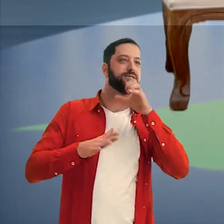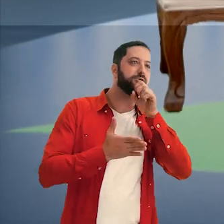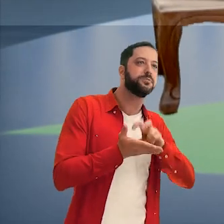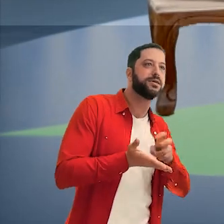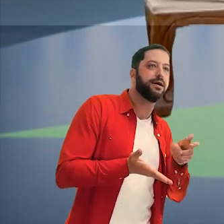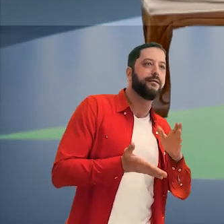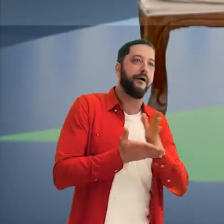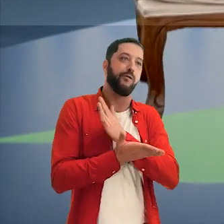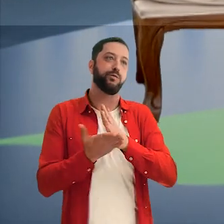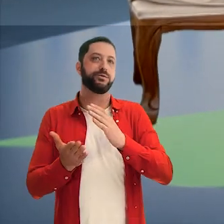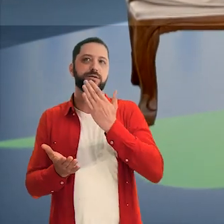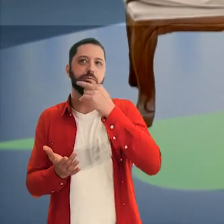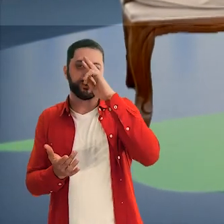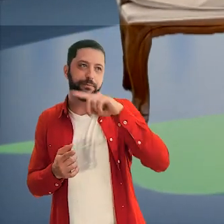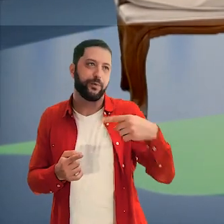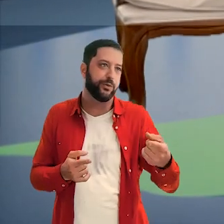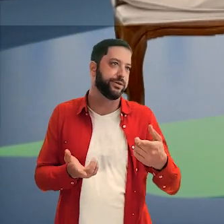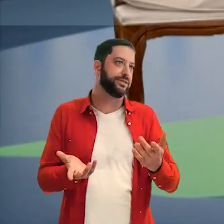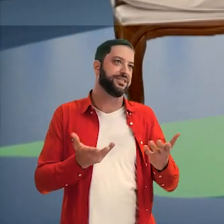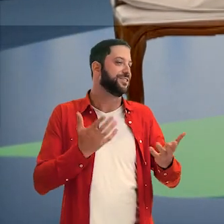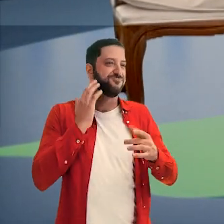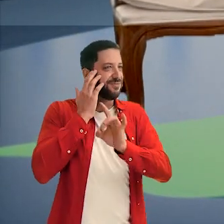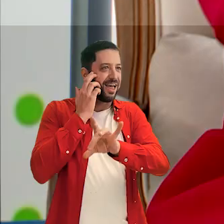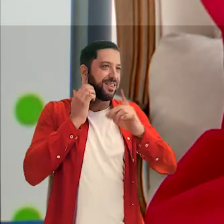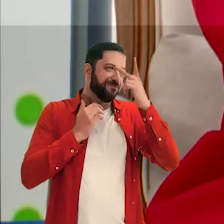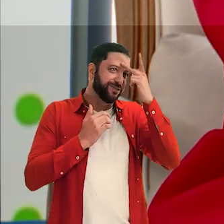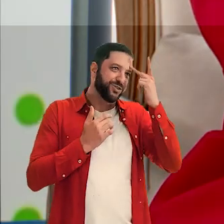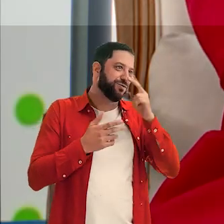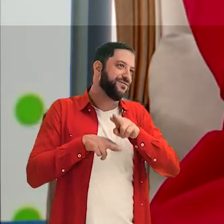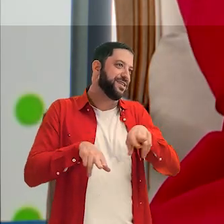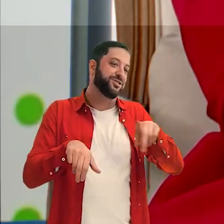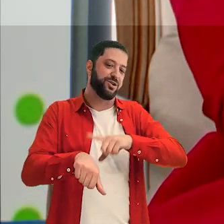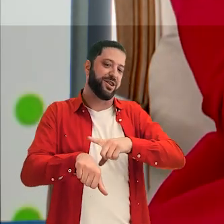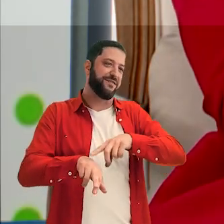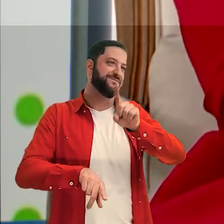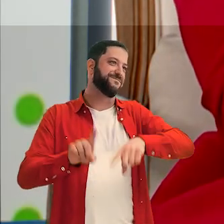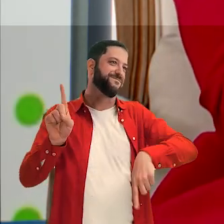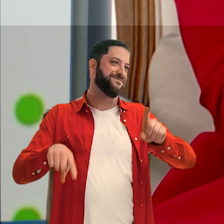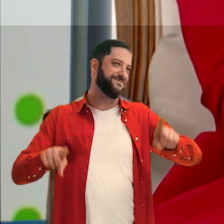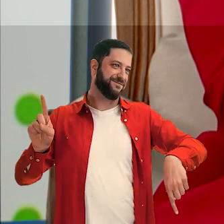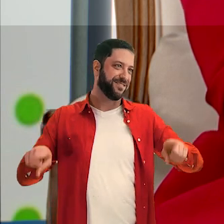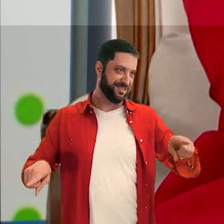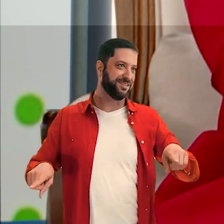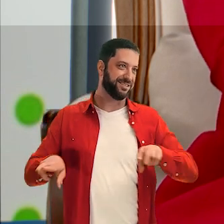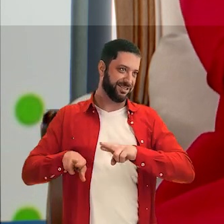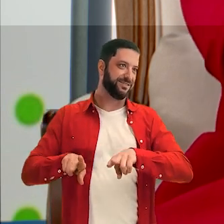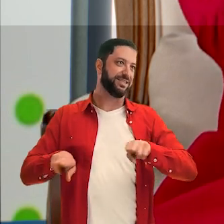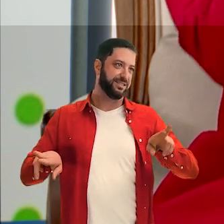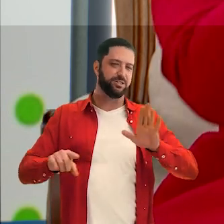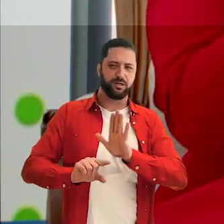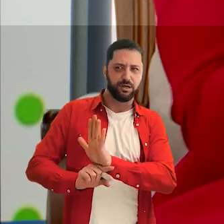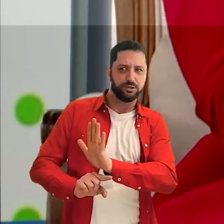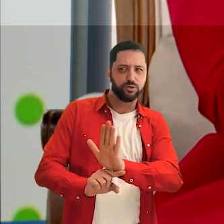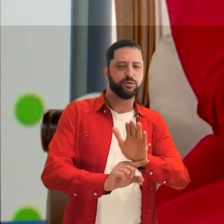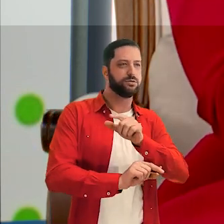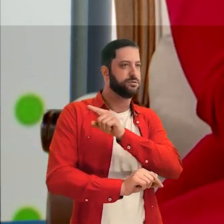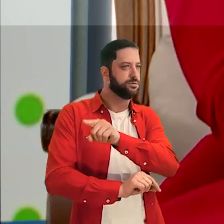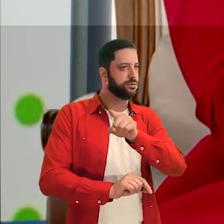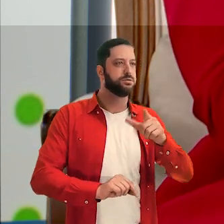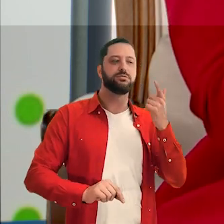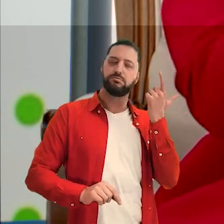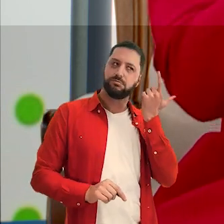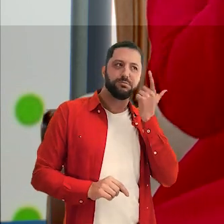gente que é no sábado de manhã, tem gente que é no sábado depois do almoço, porque o tempo todo existe uma ativação para conduzir